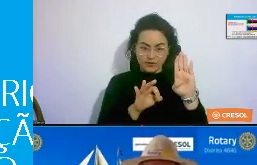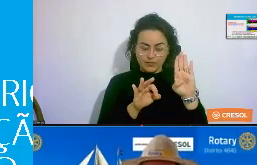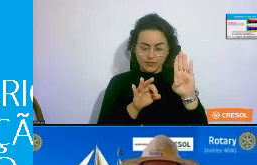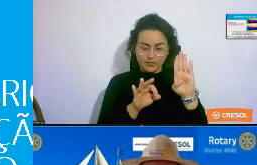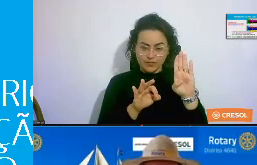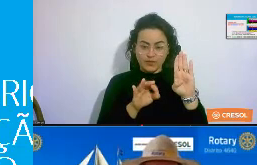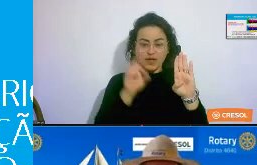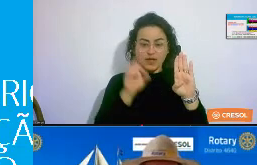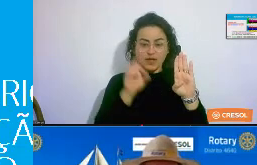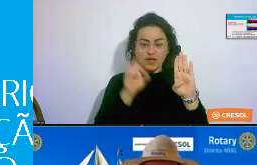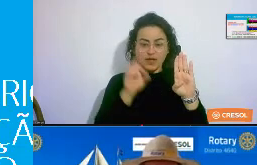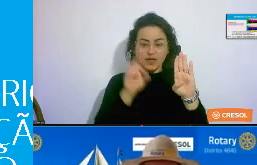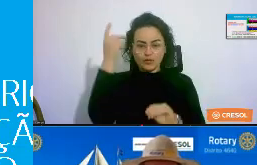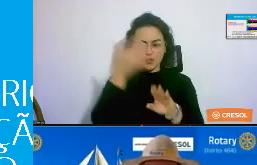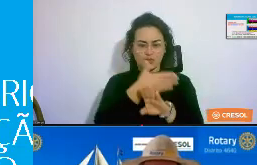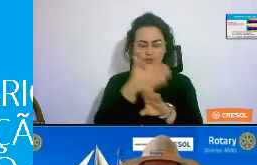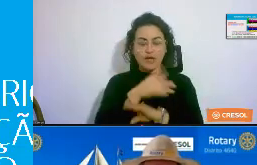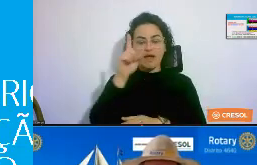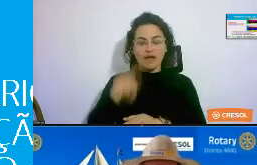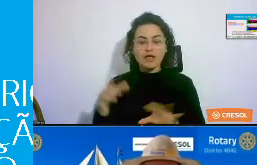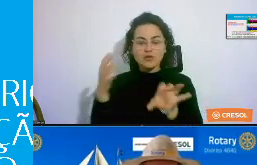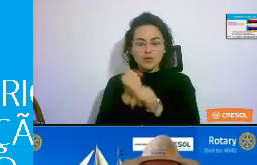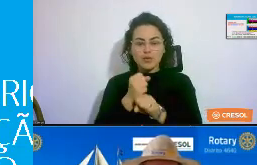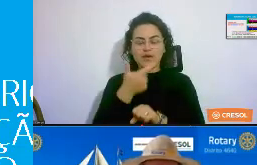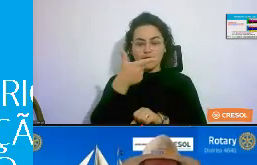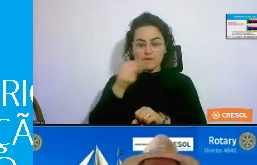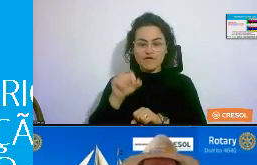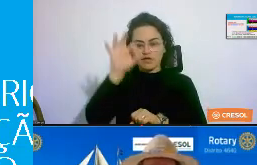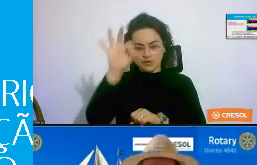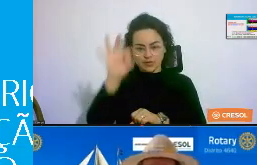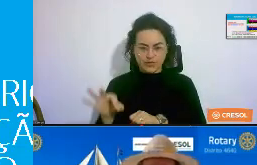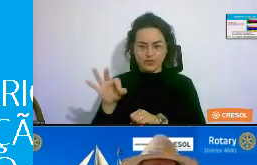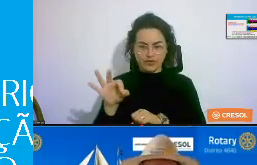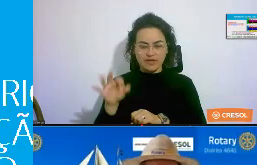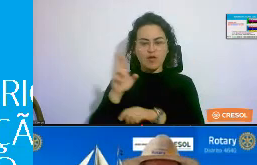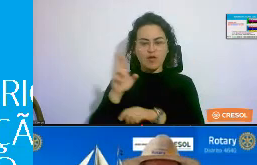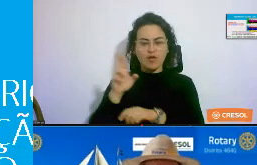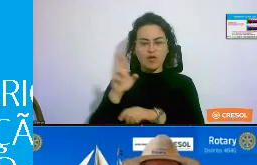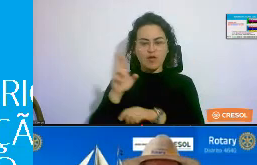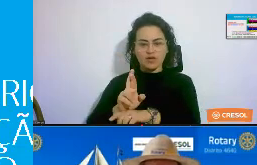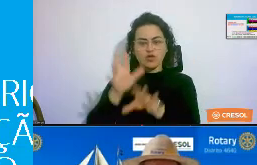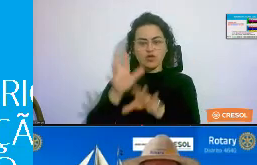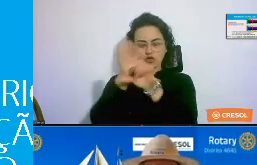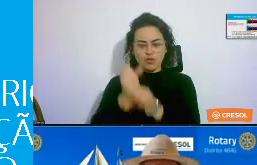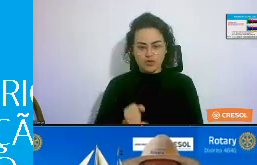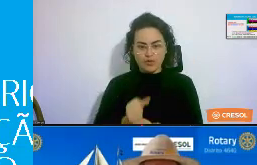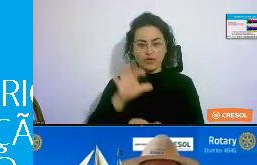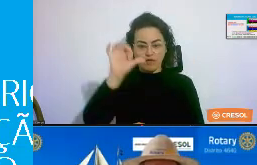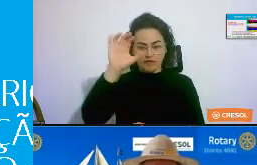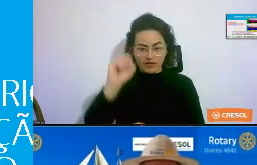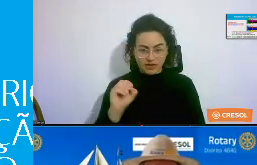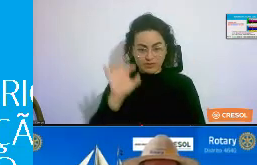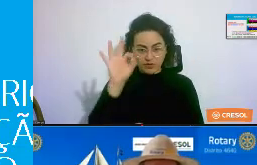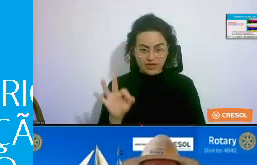representa 6 associados e 20. Somando essas duas parcelas, vai dar 90%. E curva C,